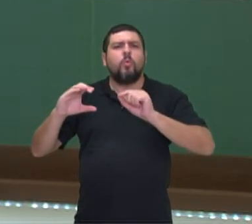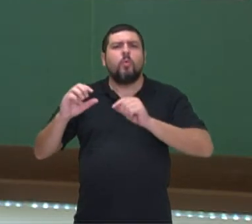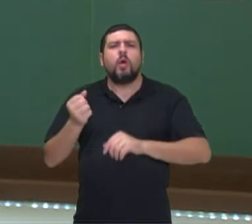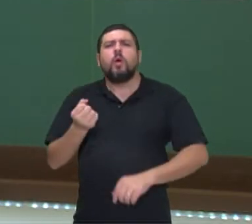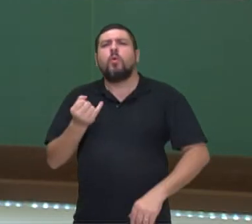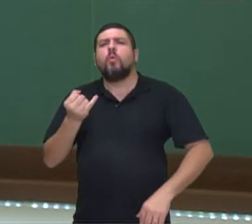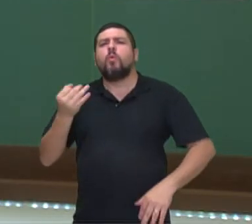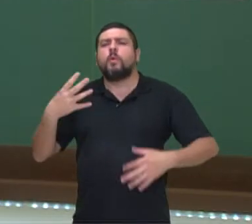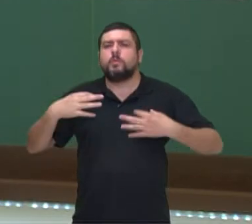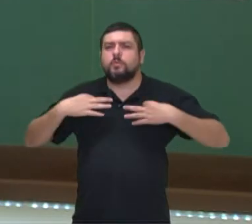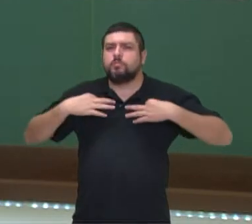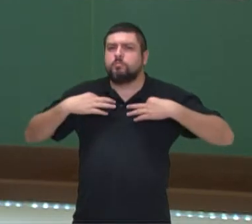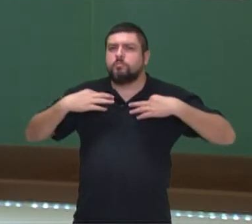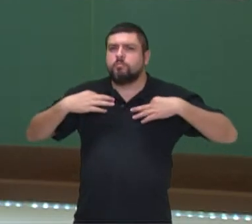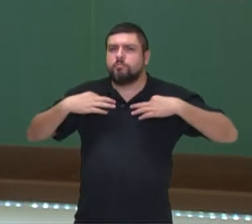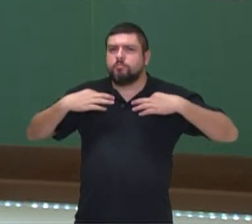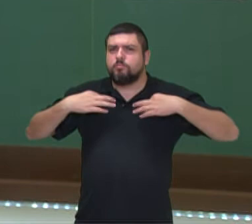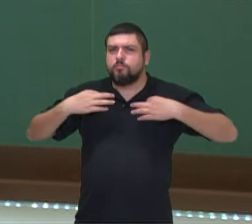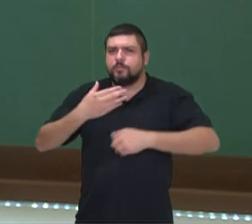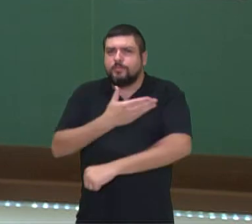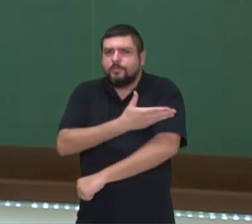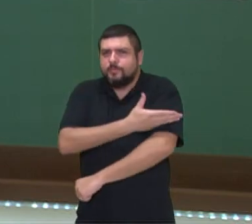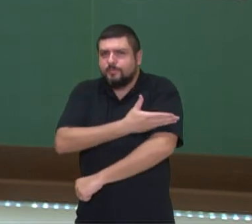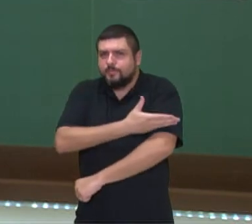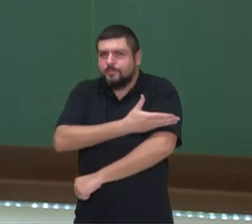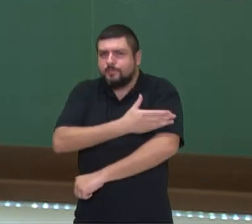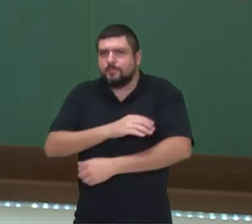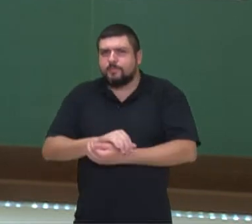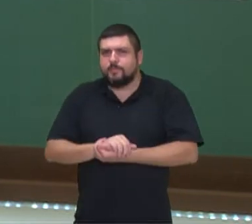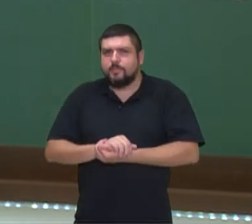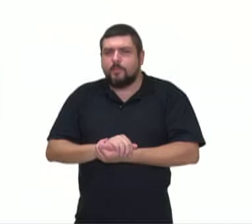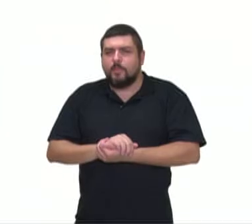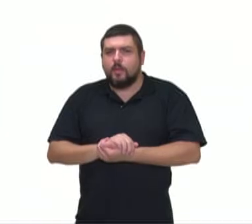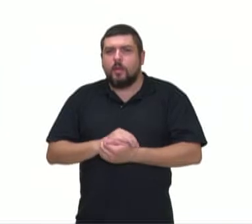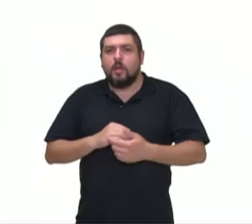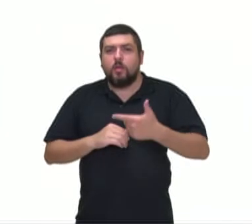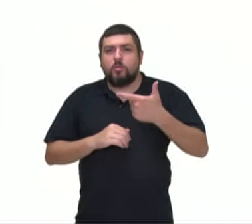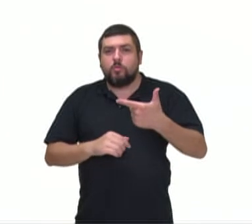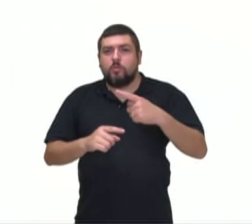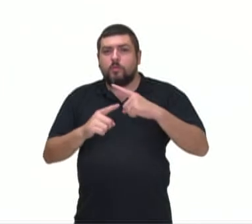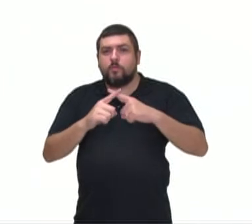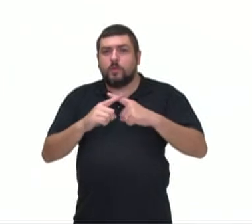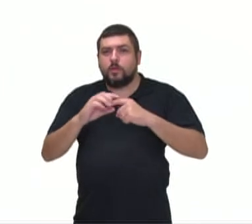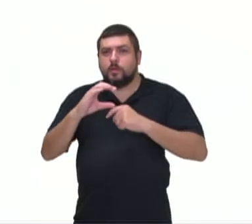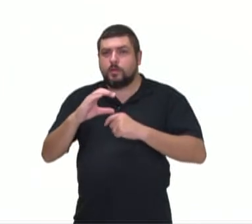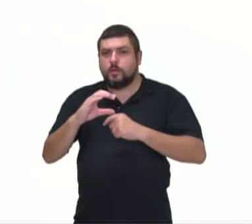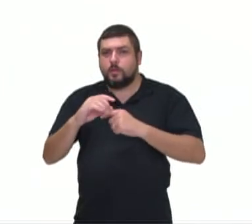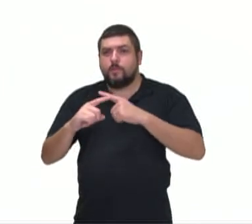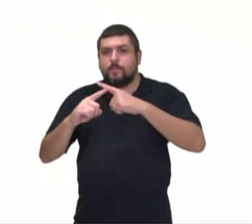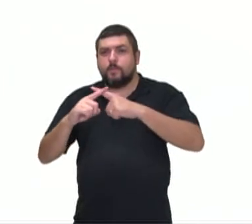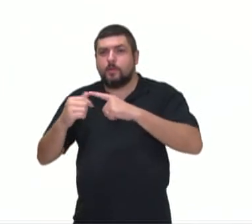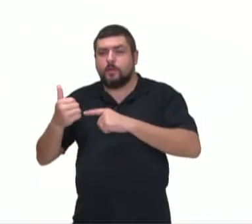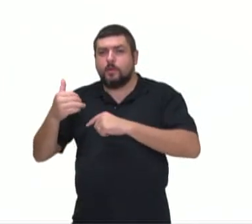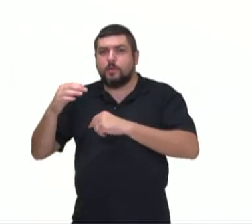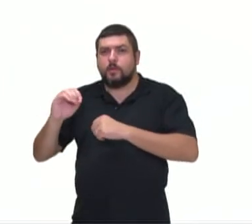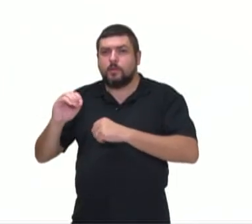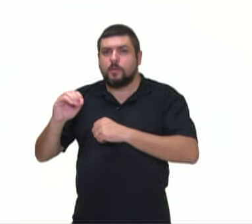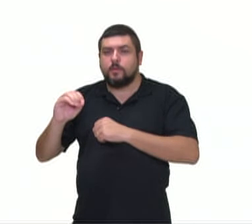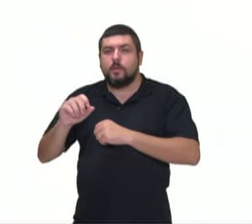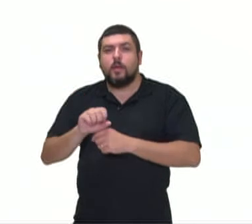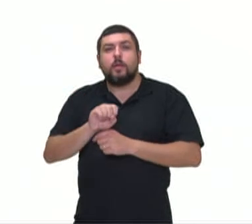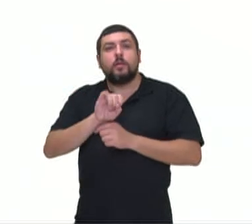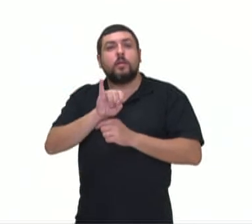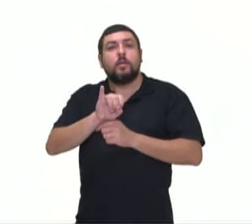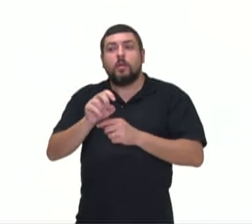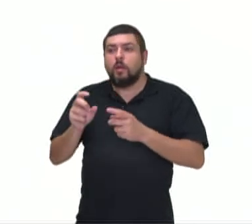C de camiseta é igual a 2 vezes C menos 10. Relaciona o lucro em reais que Vitória tem com a